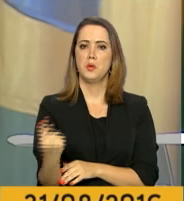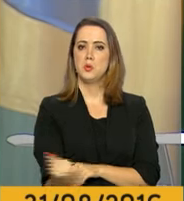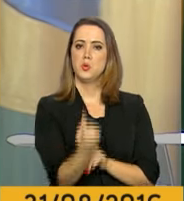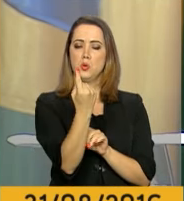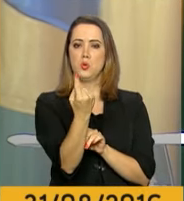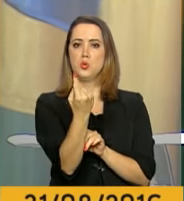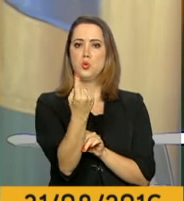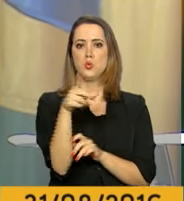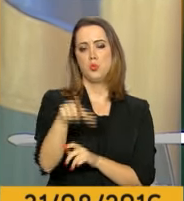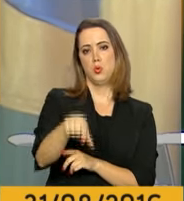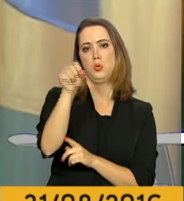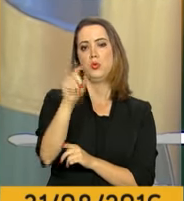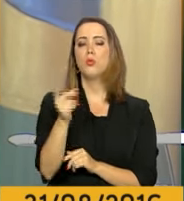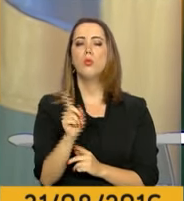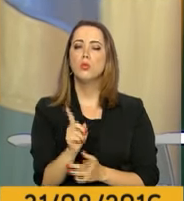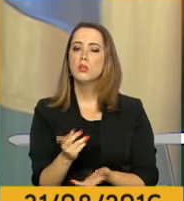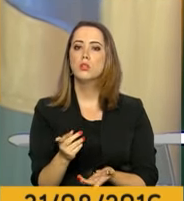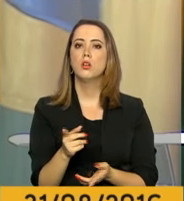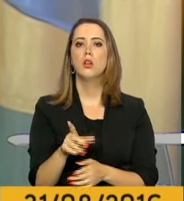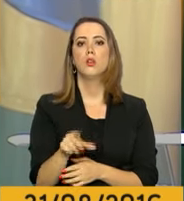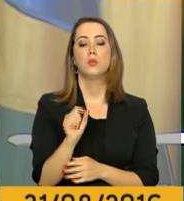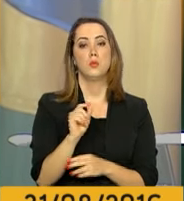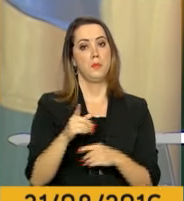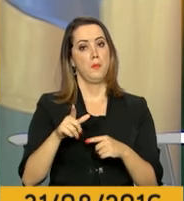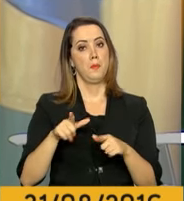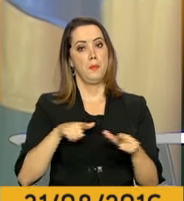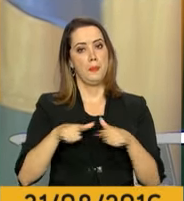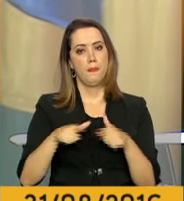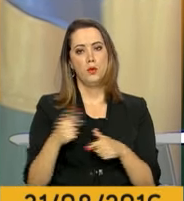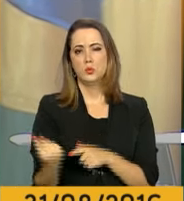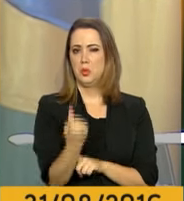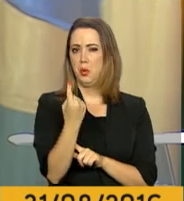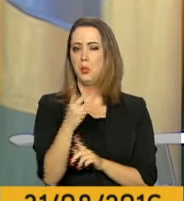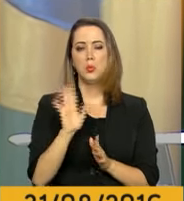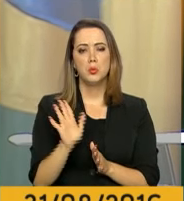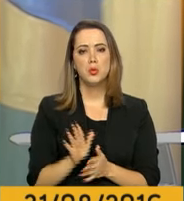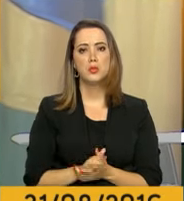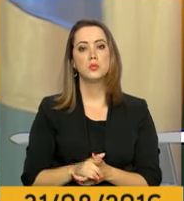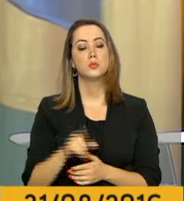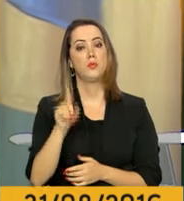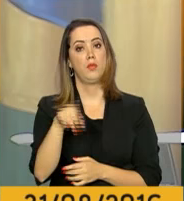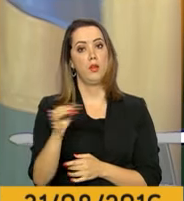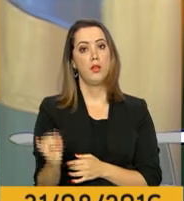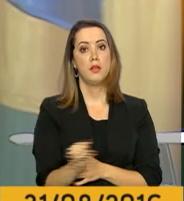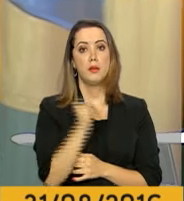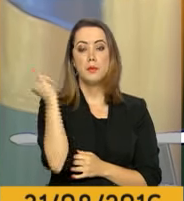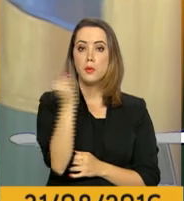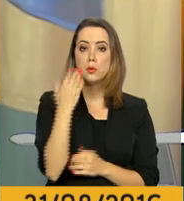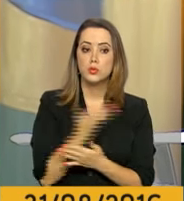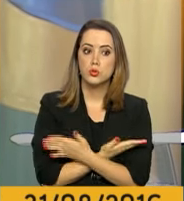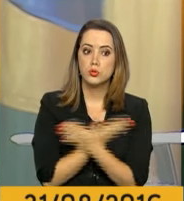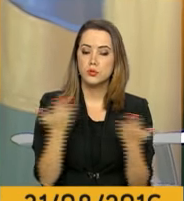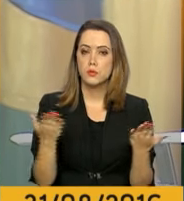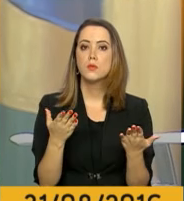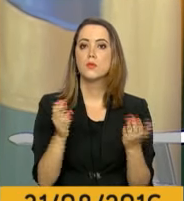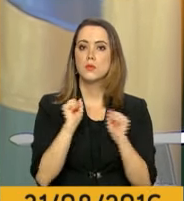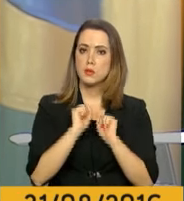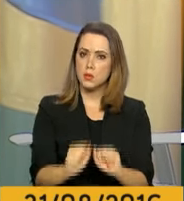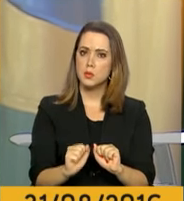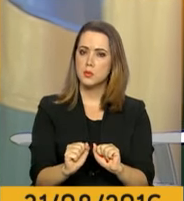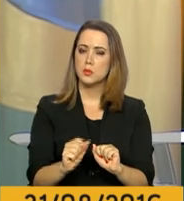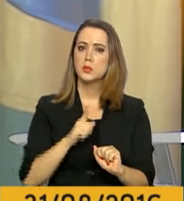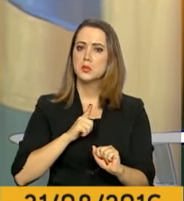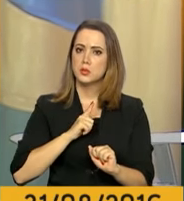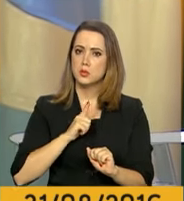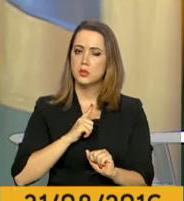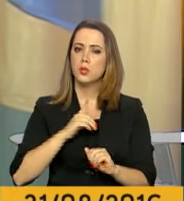decisões e determine qual seja a forma de execução. Importa sim que os senhores tenham capacidade, como